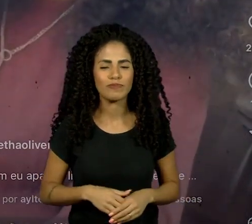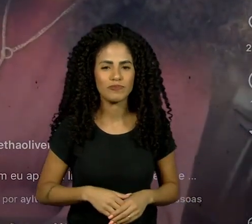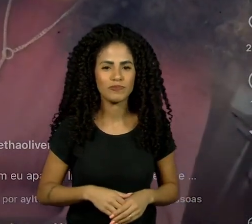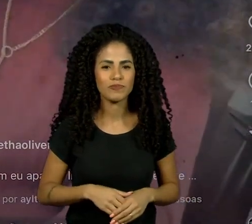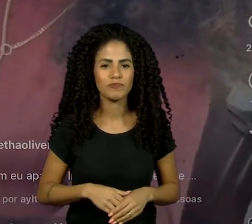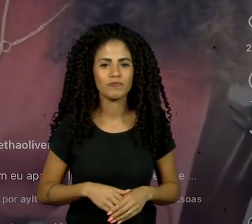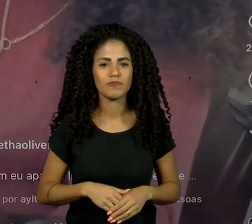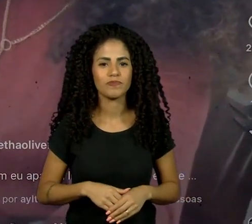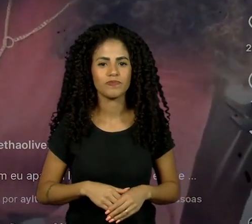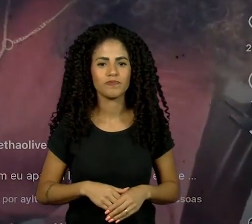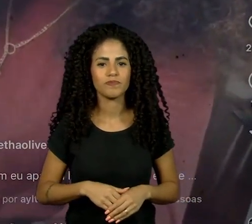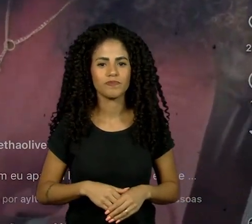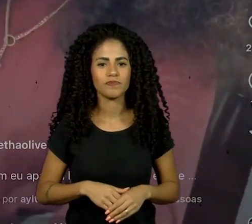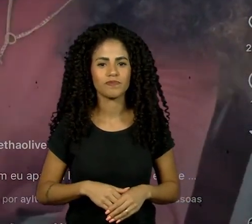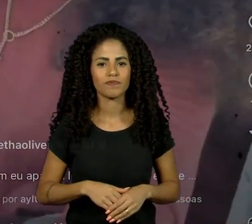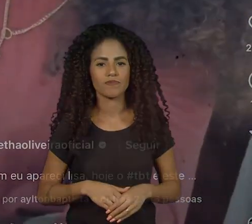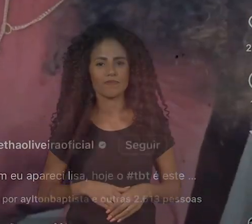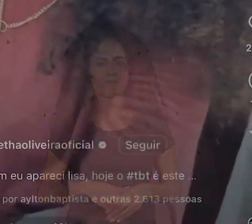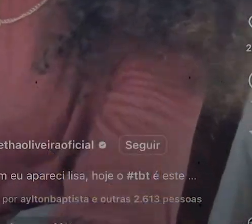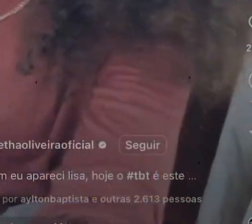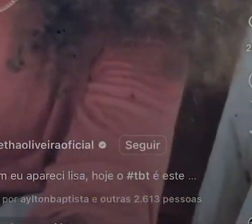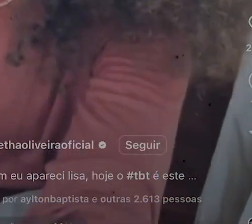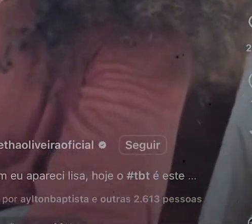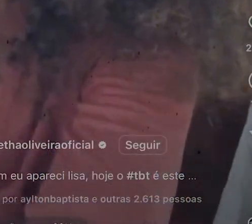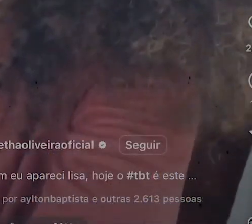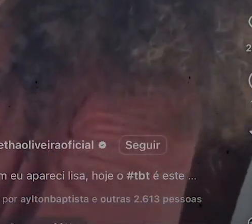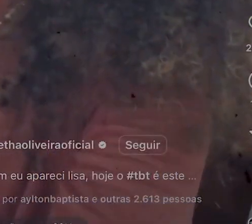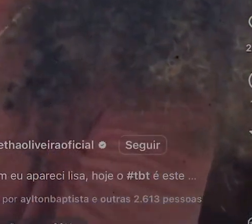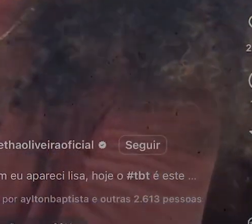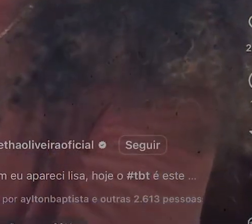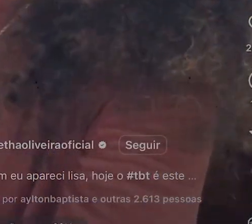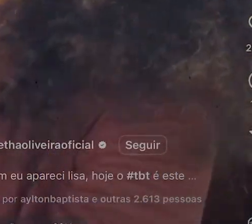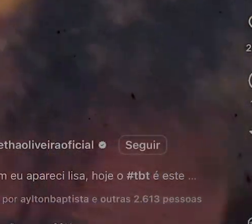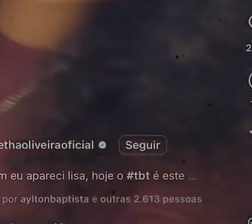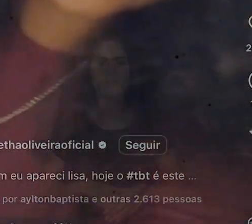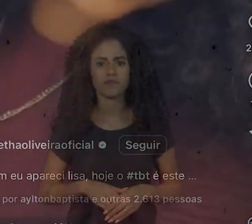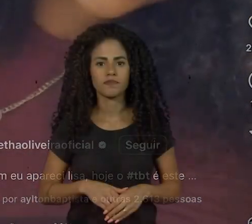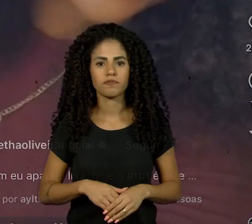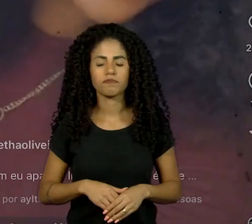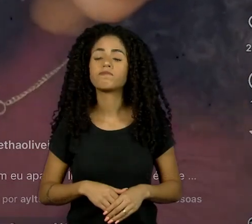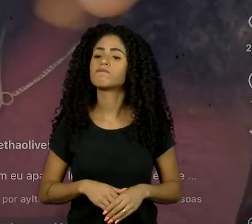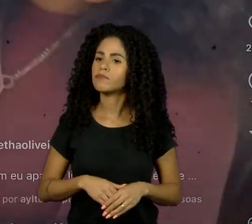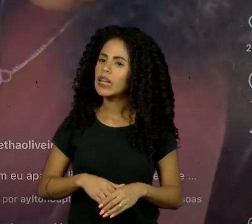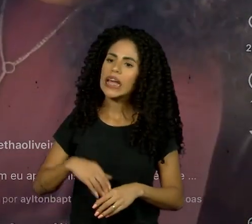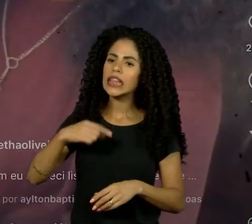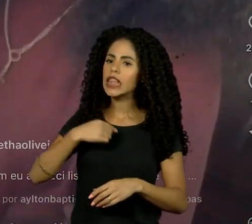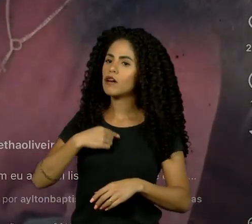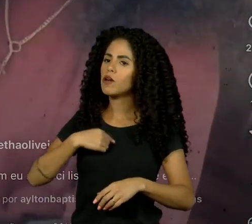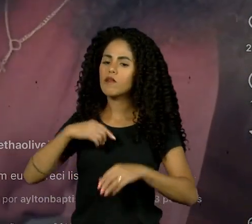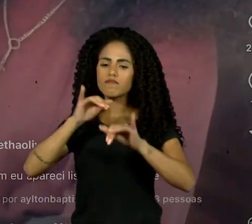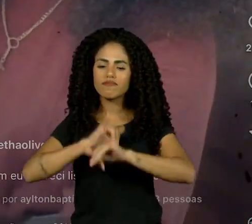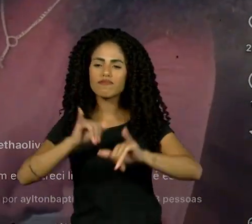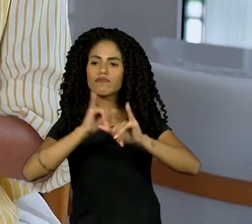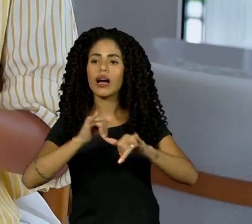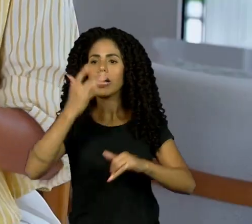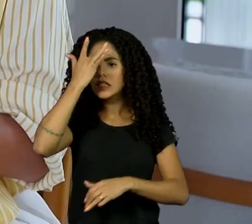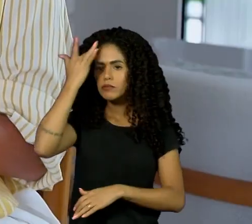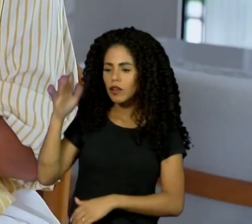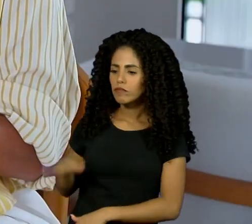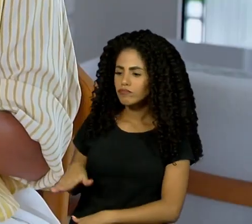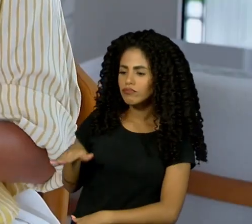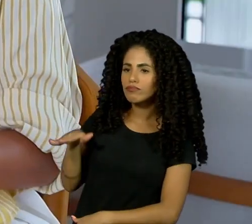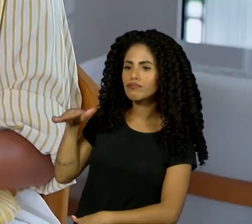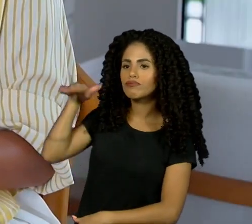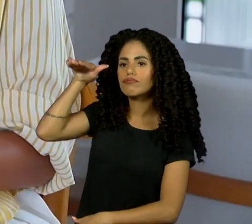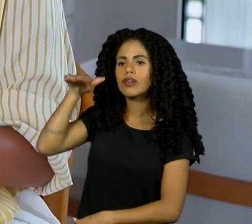levita. Finca, trava, trinca, essas amarras, trinca, não hesita. De uma intimidade de quem cresceu comigo,